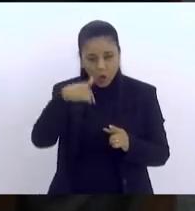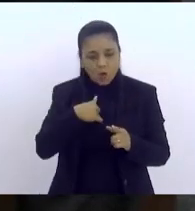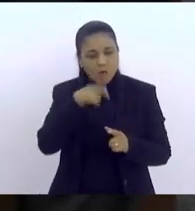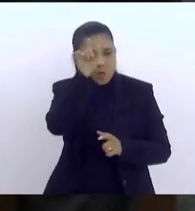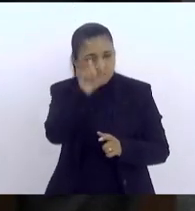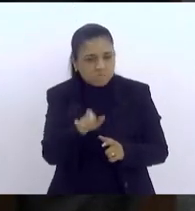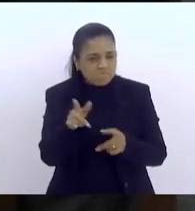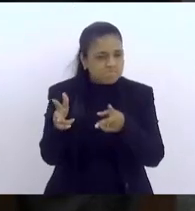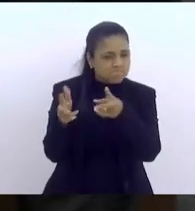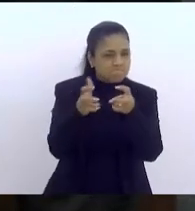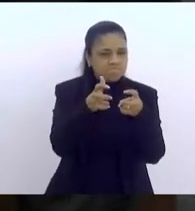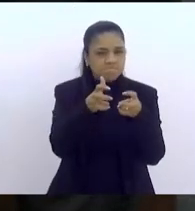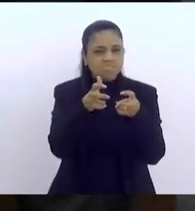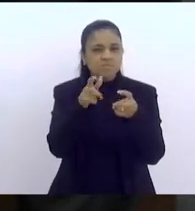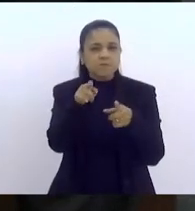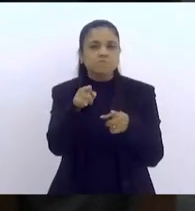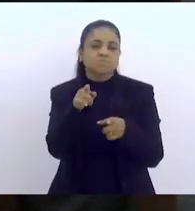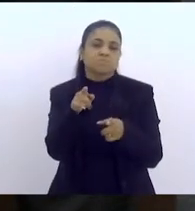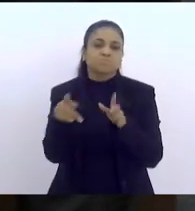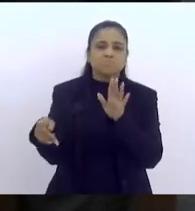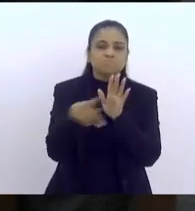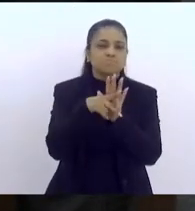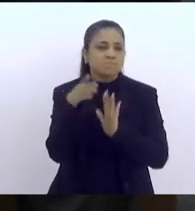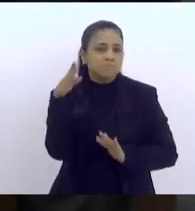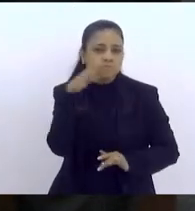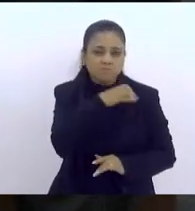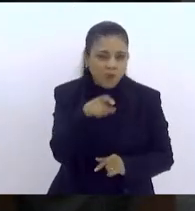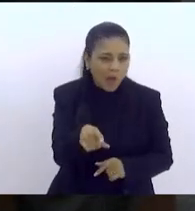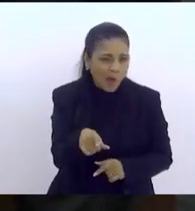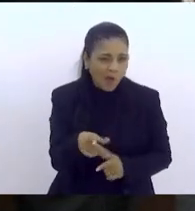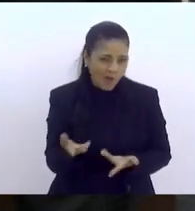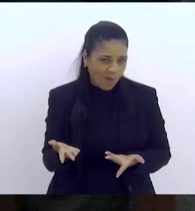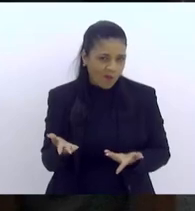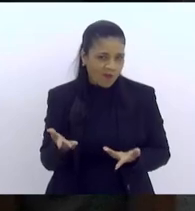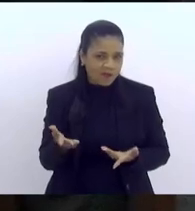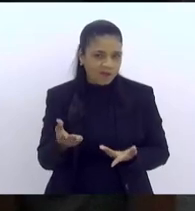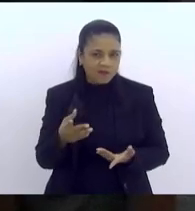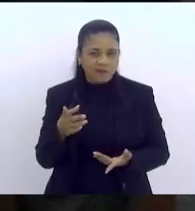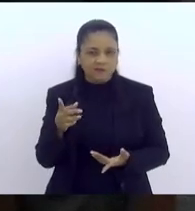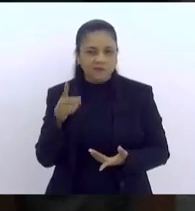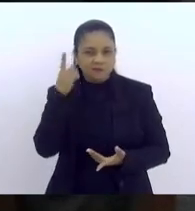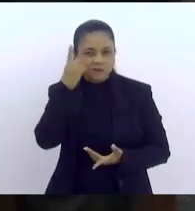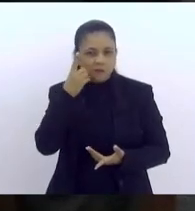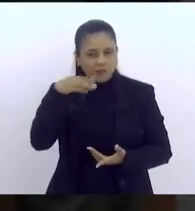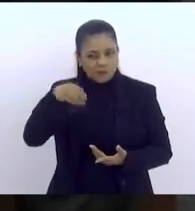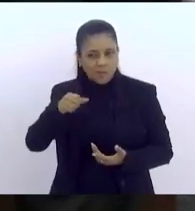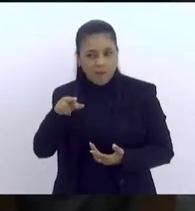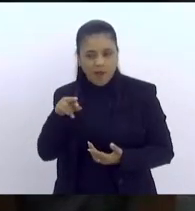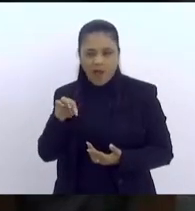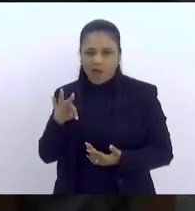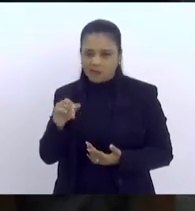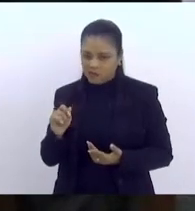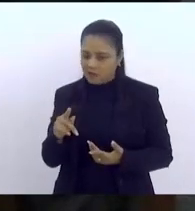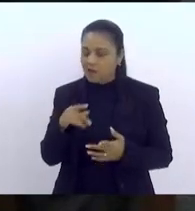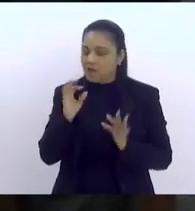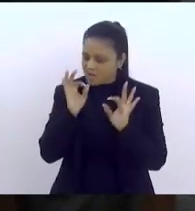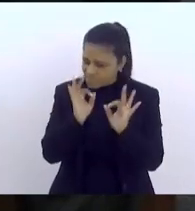criaturas do mal. Criaturas do mal, deputada Marta Rocha. Perversas, cruéis e do